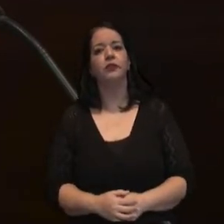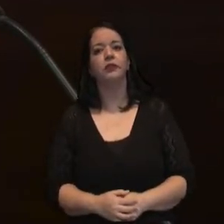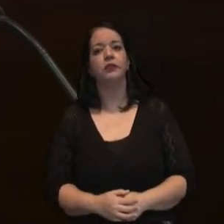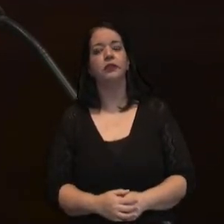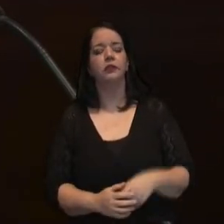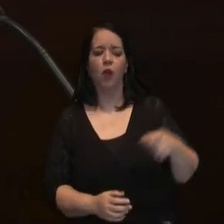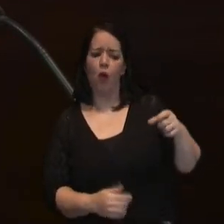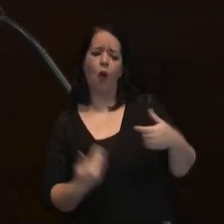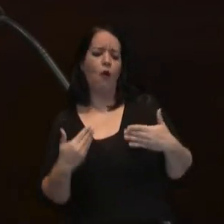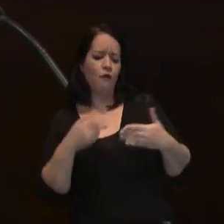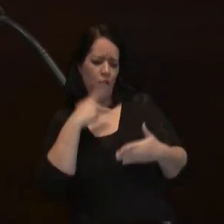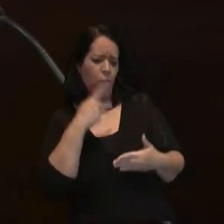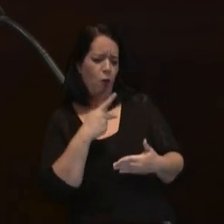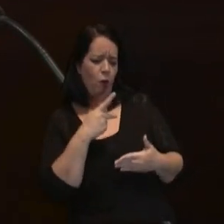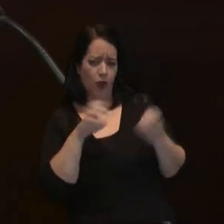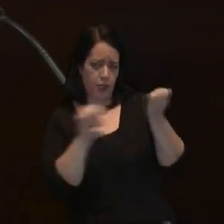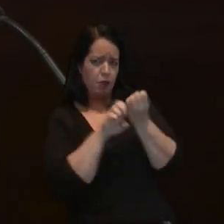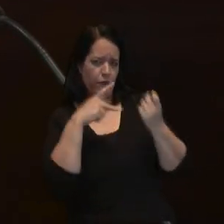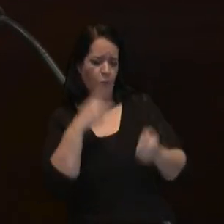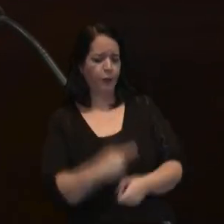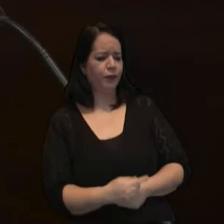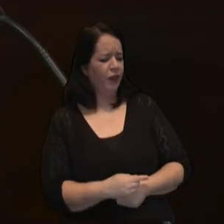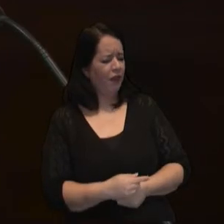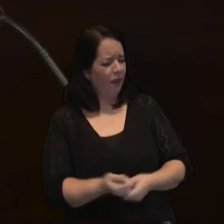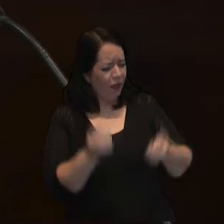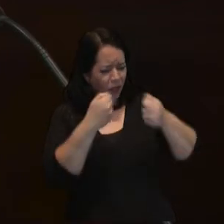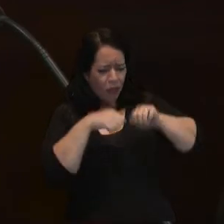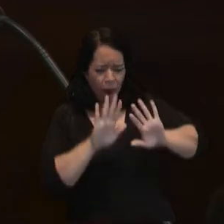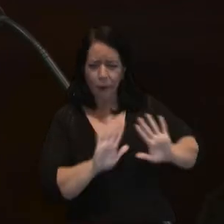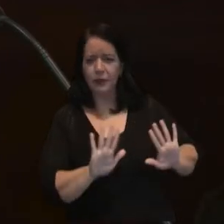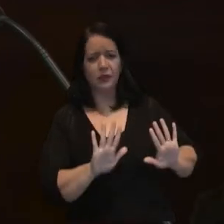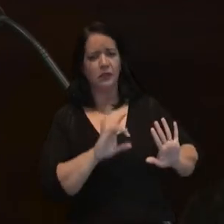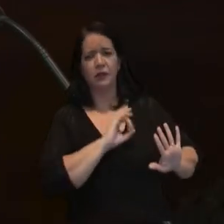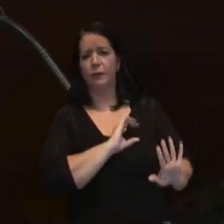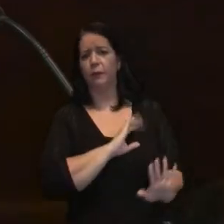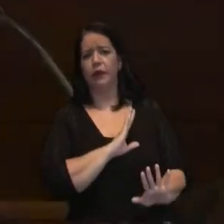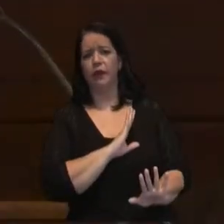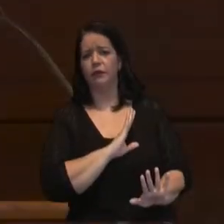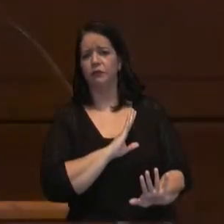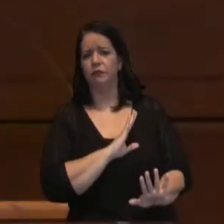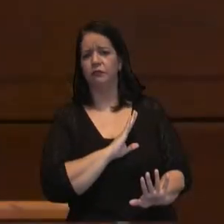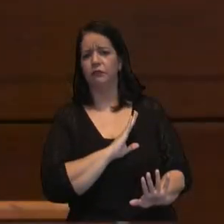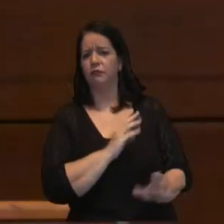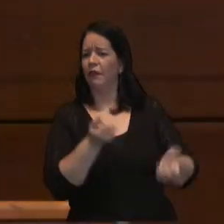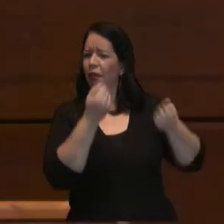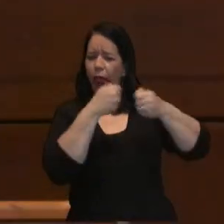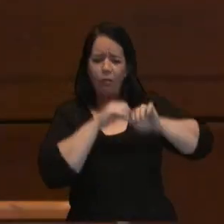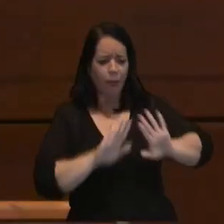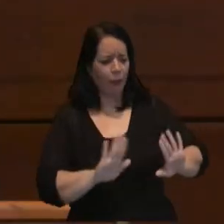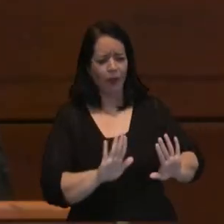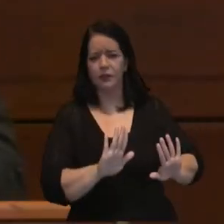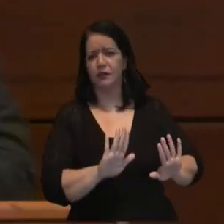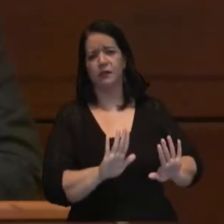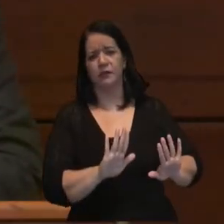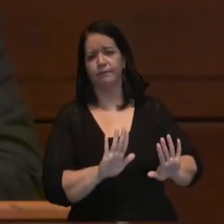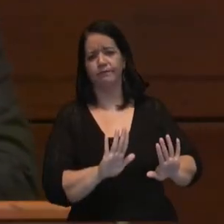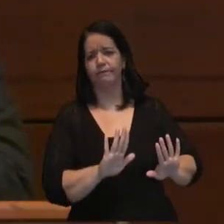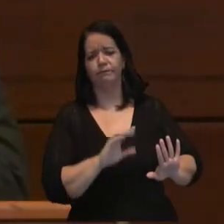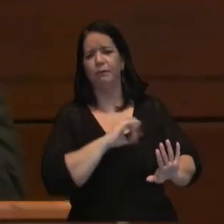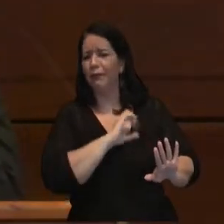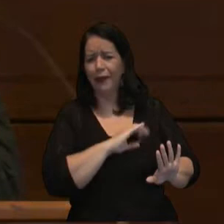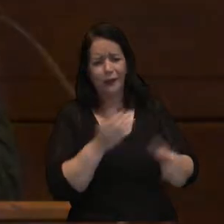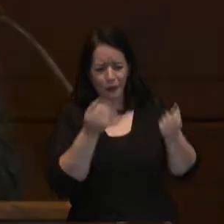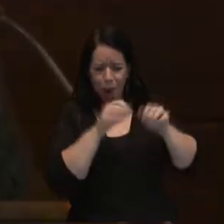não temas, não temas, não temas, meu jovem, não